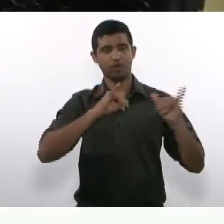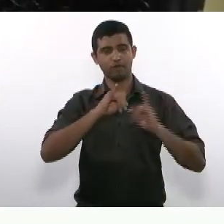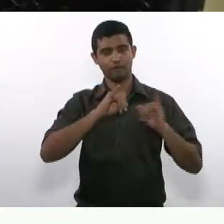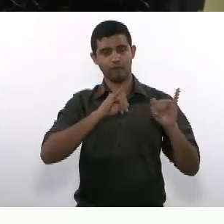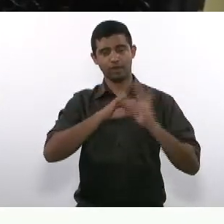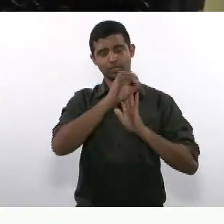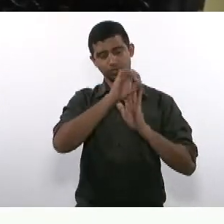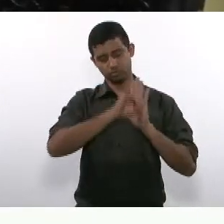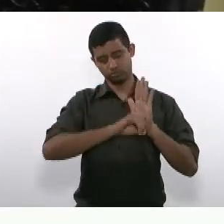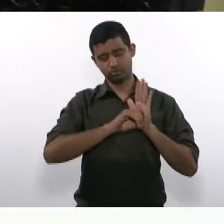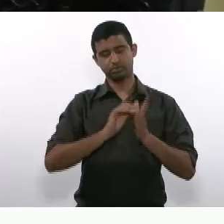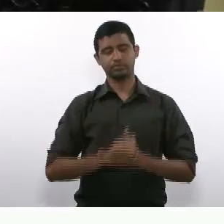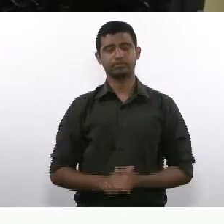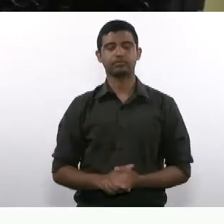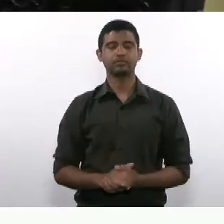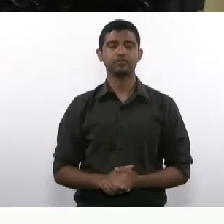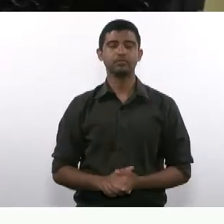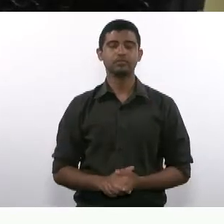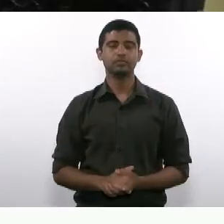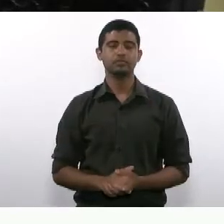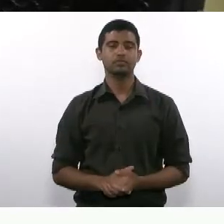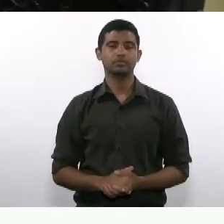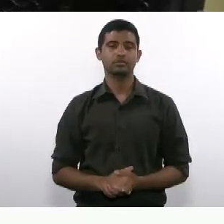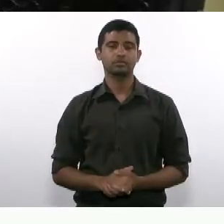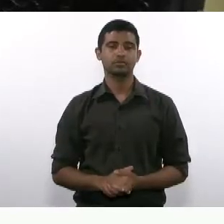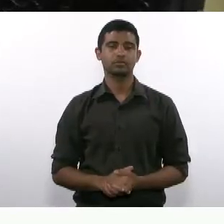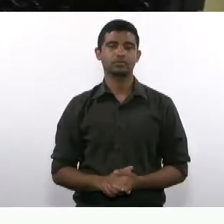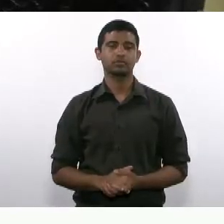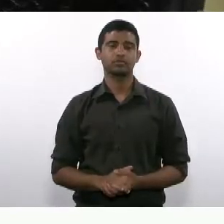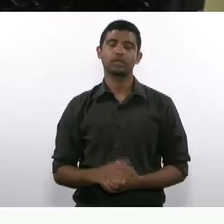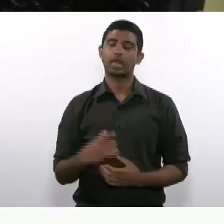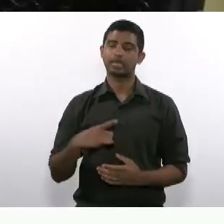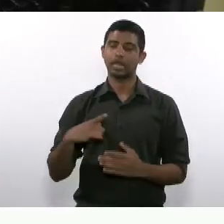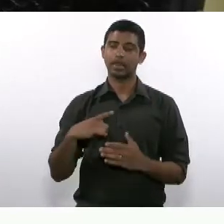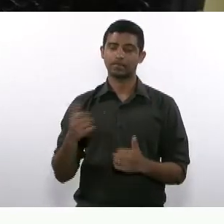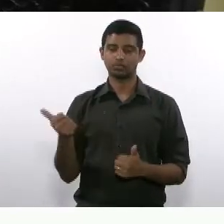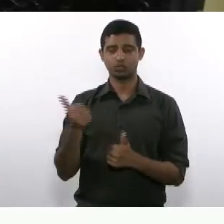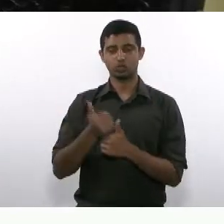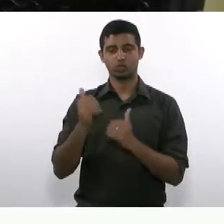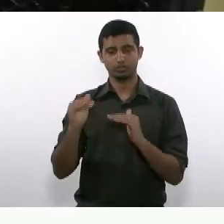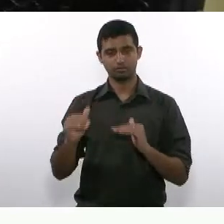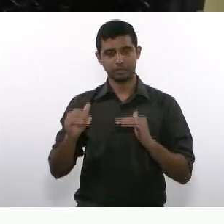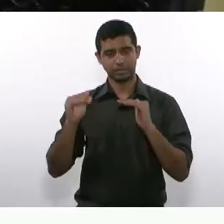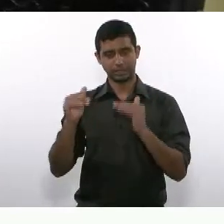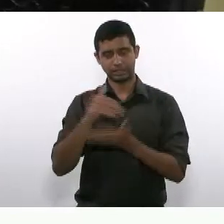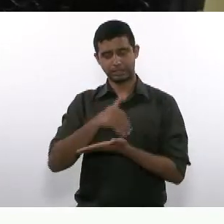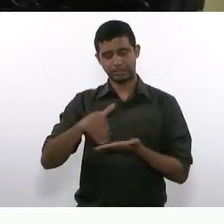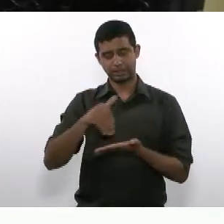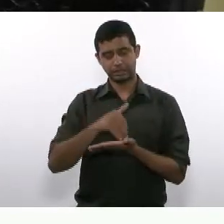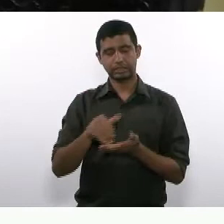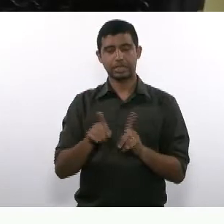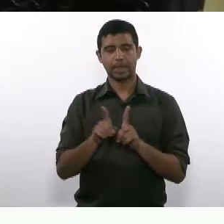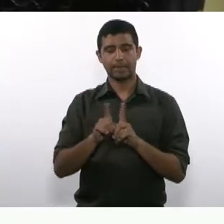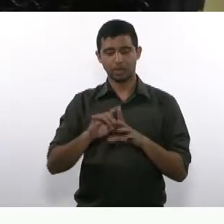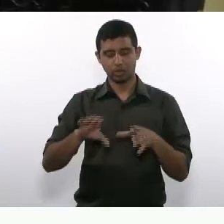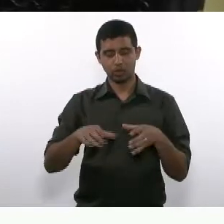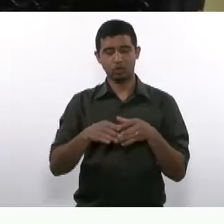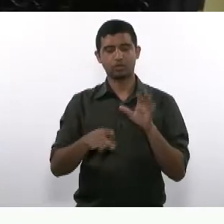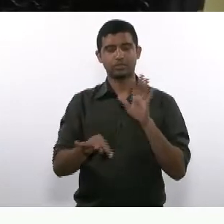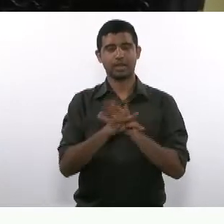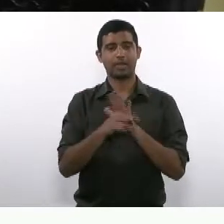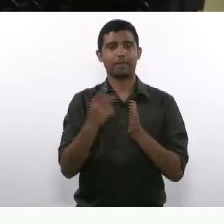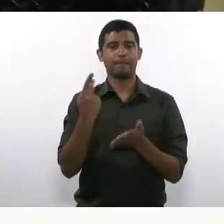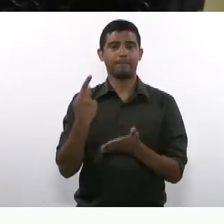orçamento, e aí os subsecretários, os técnicos da secretaria apresentaram aqui